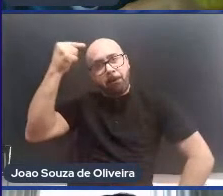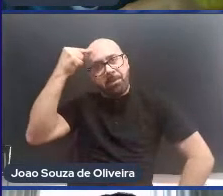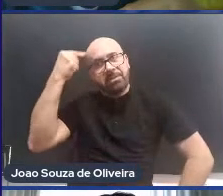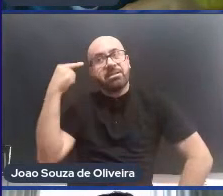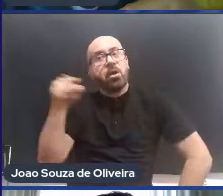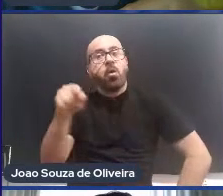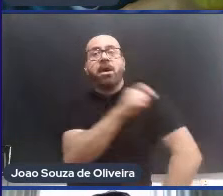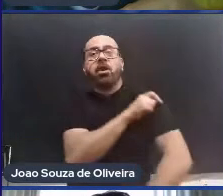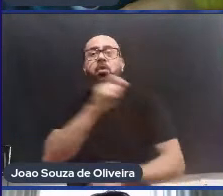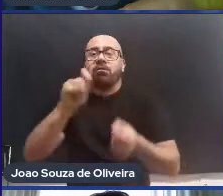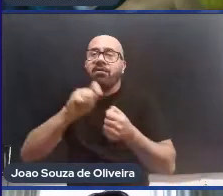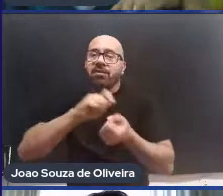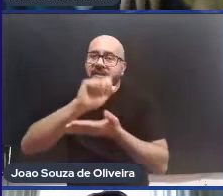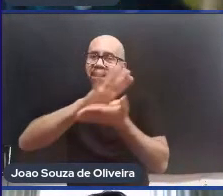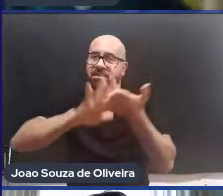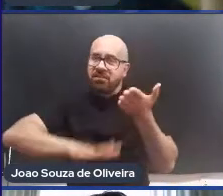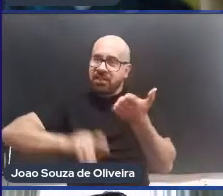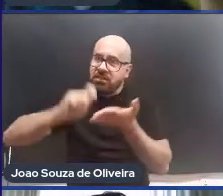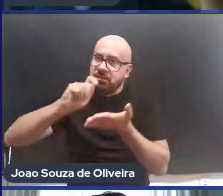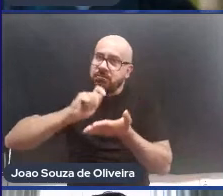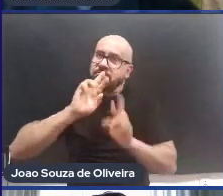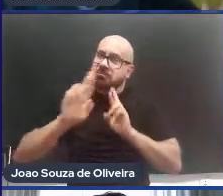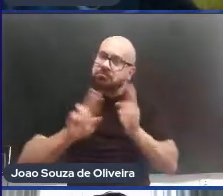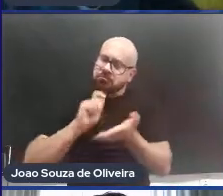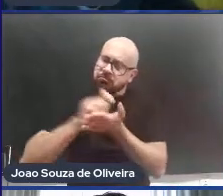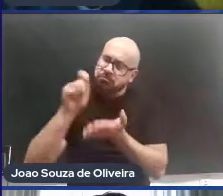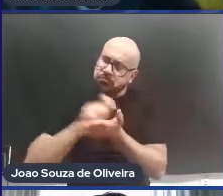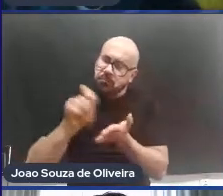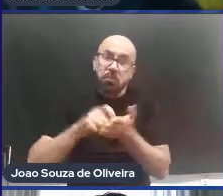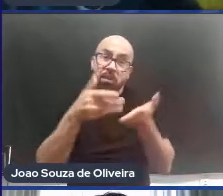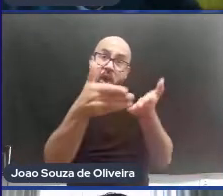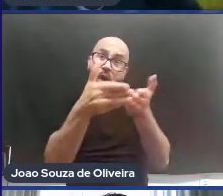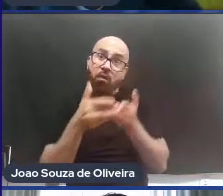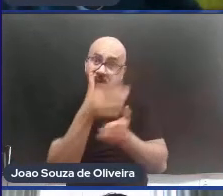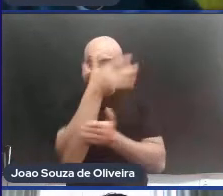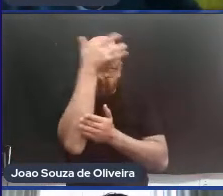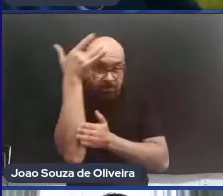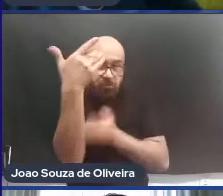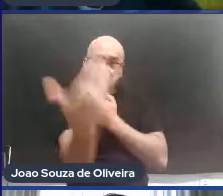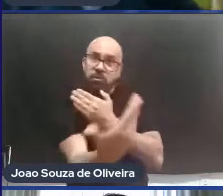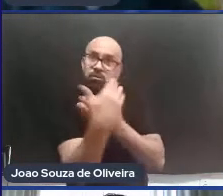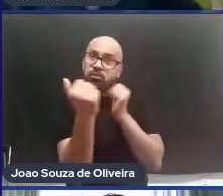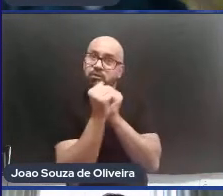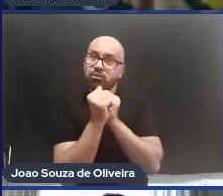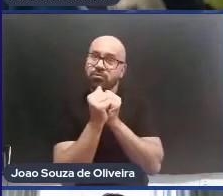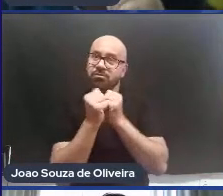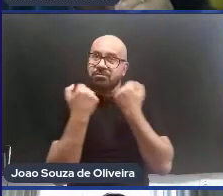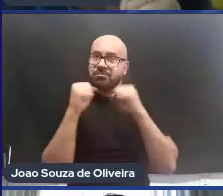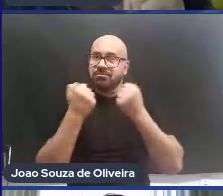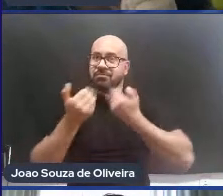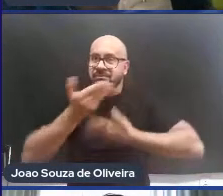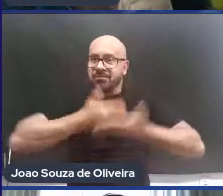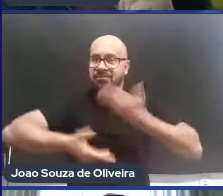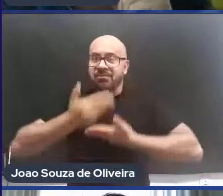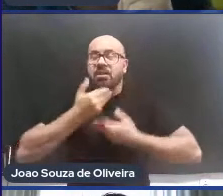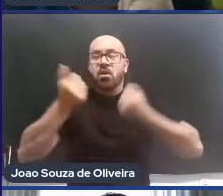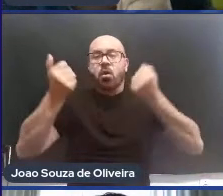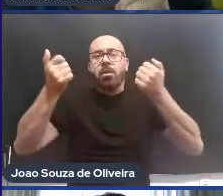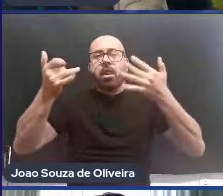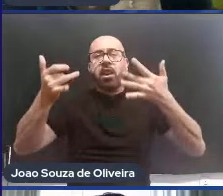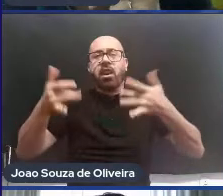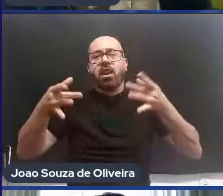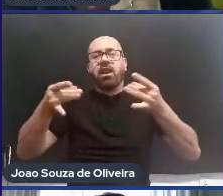como ele faz o exercício como ele vai convidar alguém para fazer o exercício com ele e como eles vão pedir